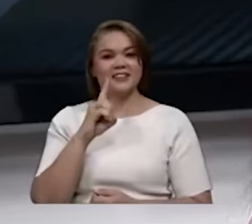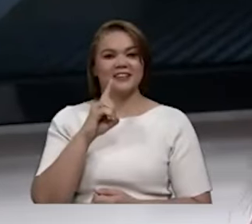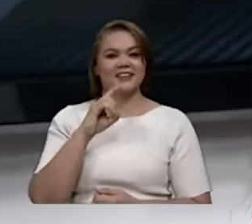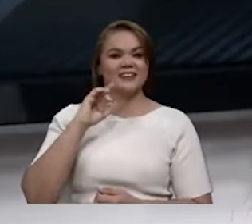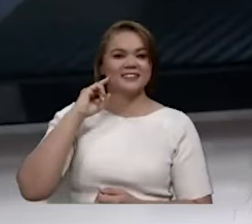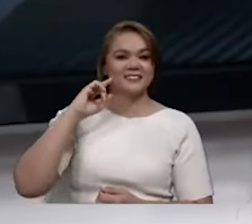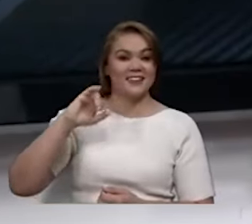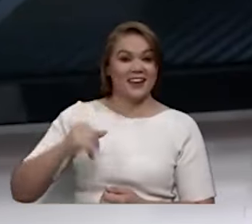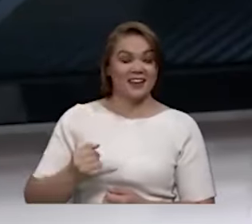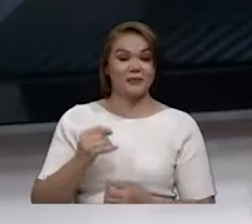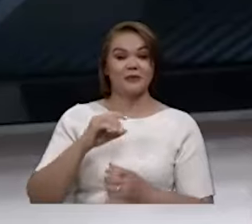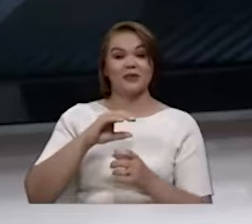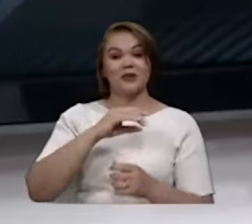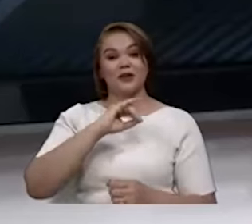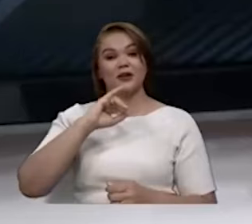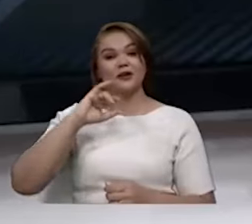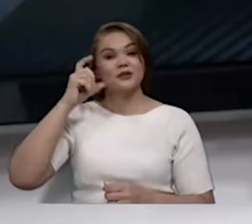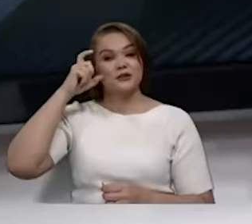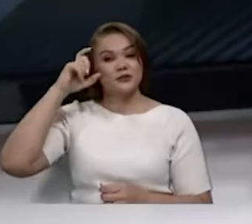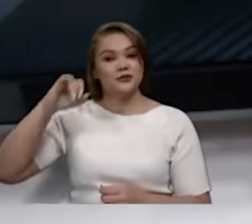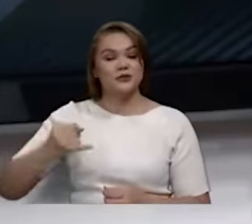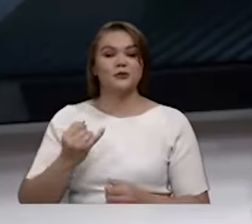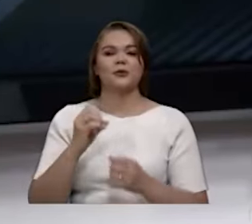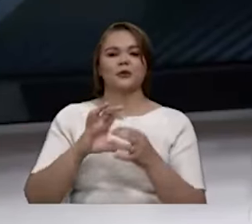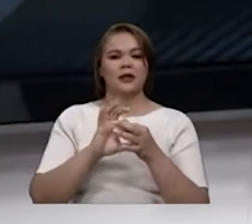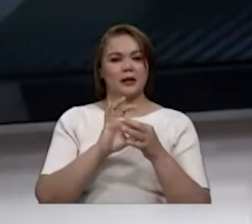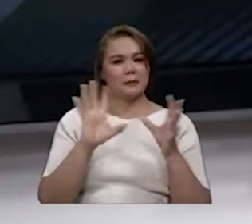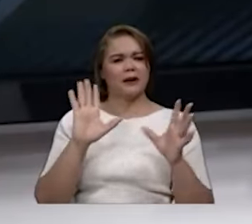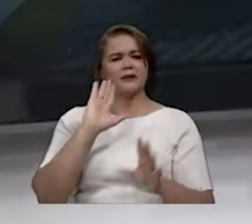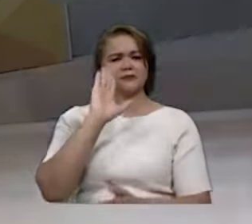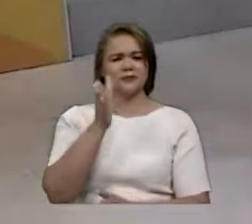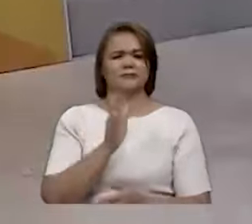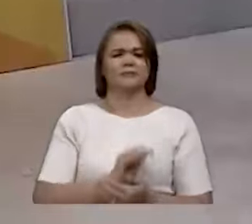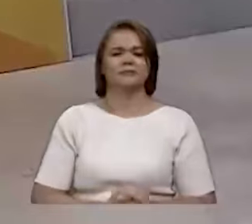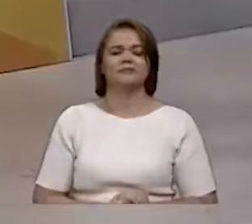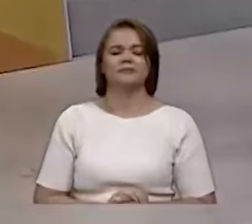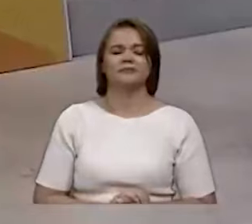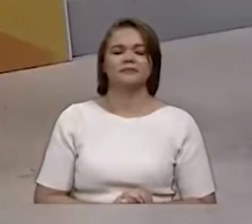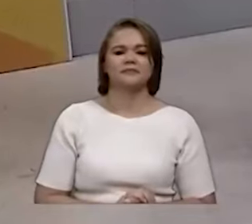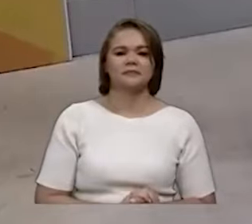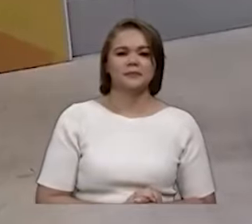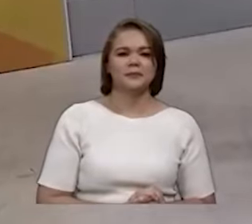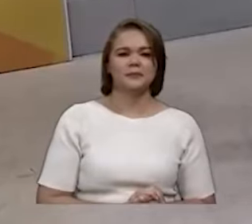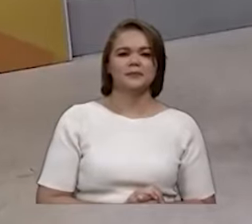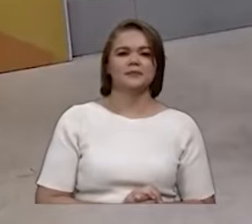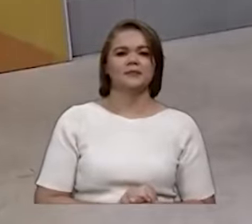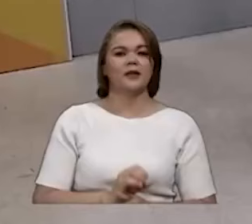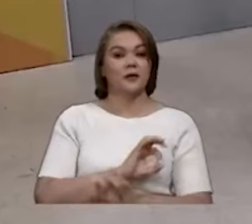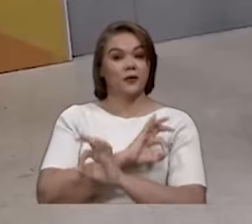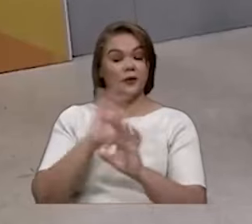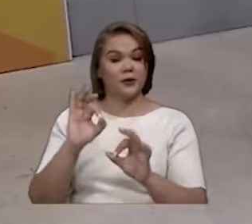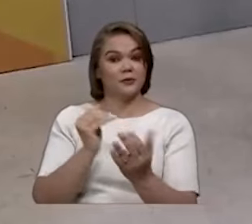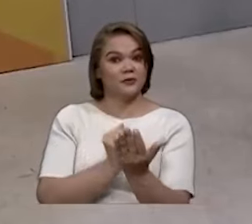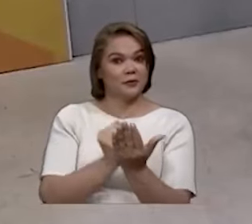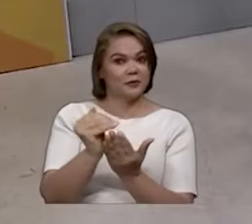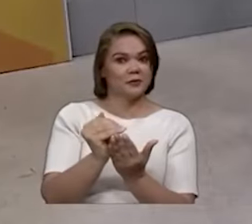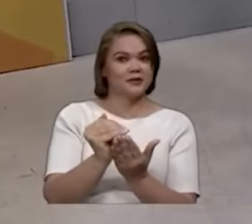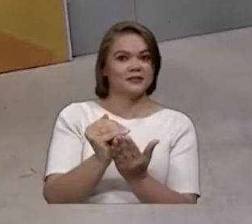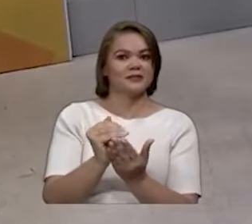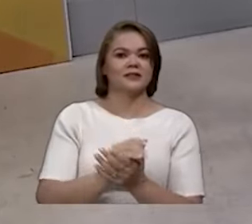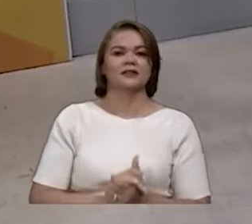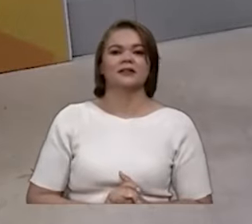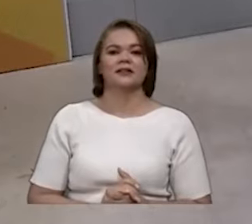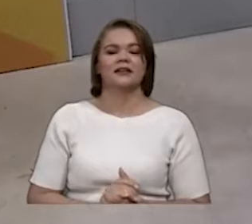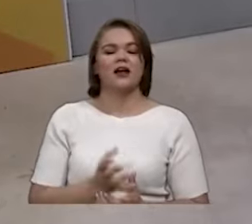Bom dia a todos. Foi tudo analisado. Está autorizado, sim. Pode começar. Muito obrigada. Muito bom. Muito bacana. Então, vamos lá. Vamos começar. Ó, já